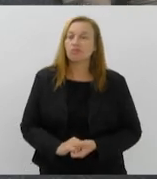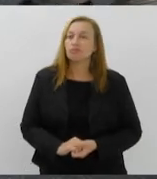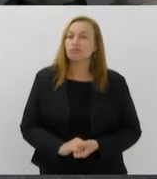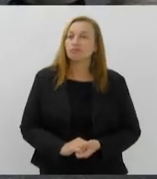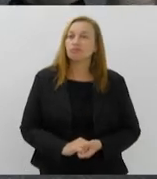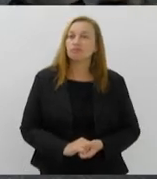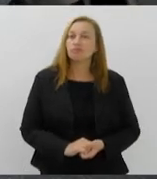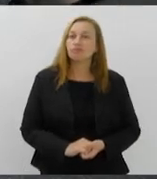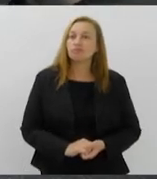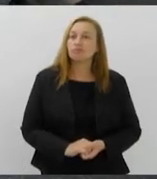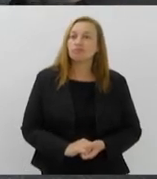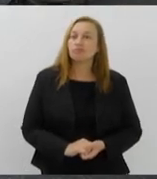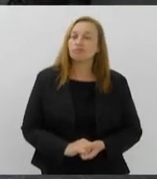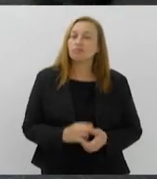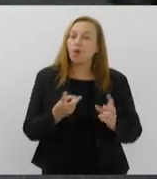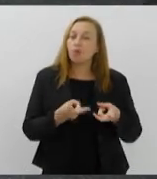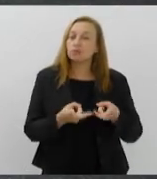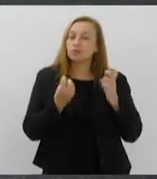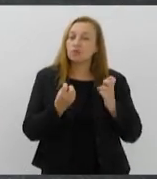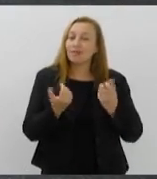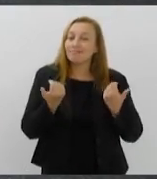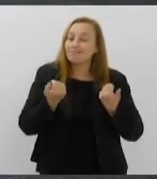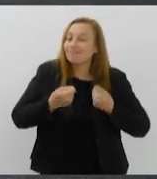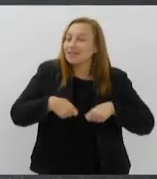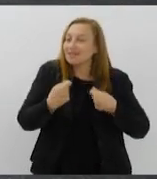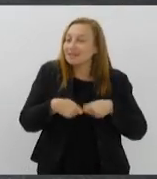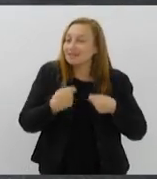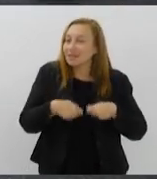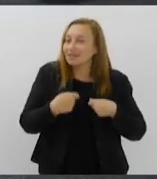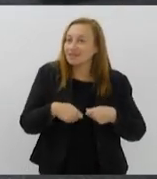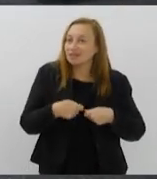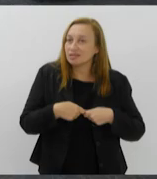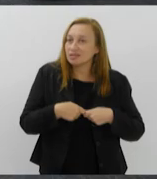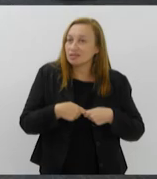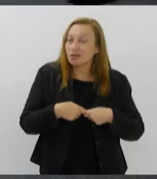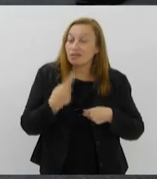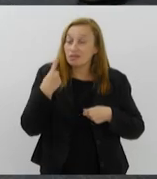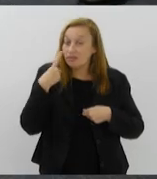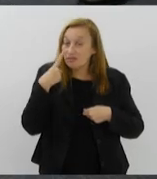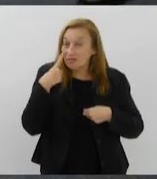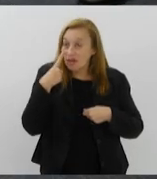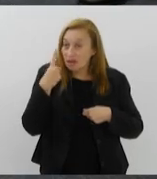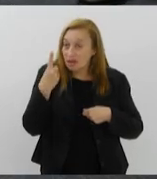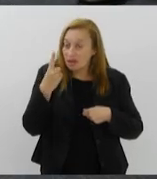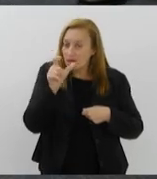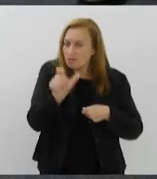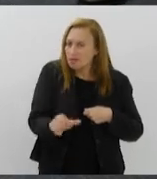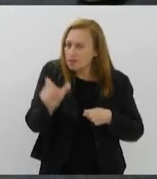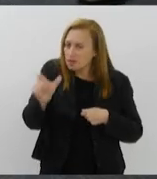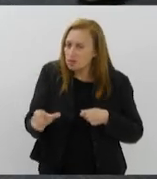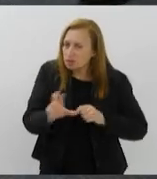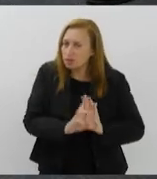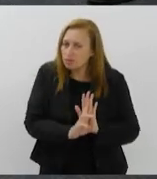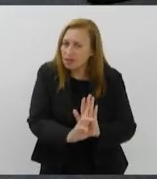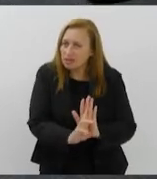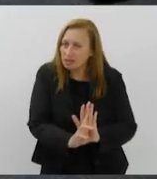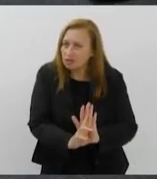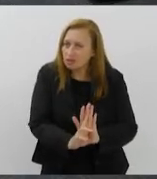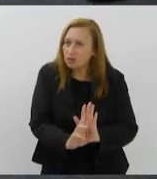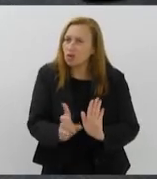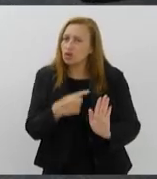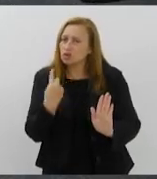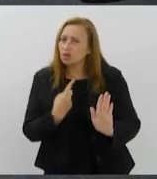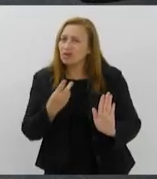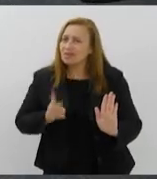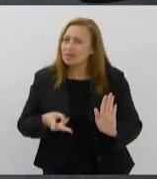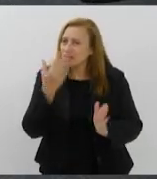e que, ao identificar a necessidade de ver pessoas representando aquilo que a gente sempre